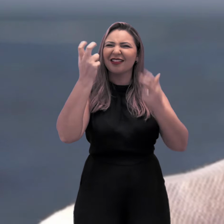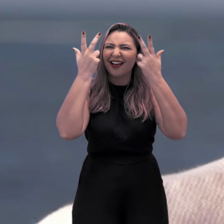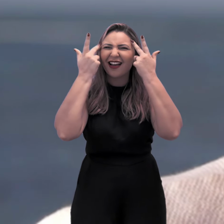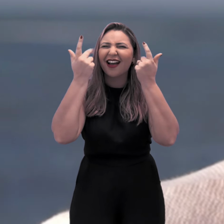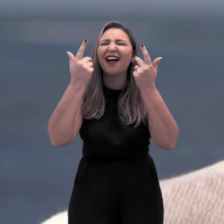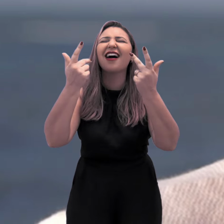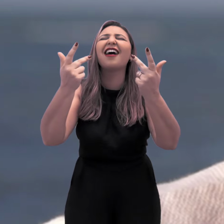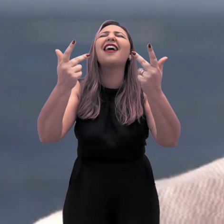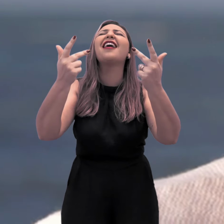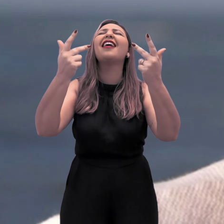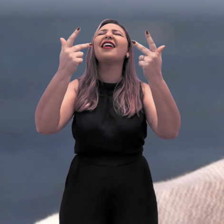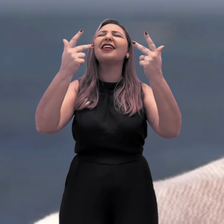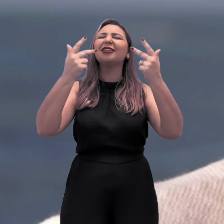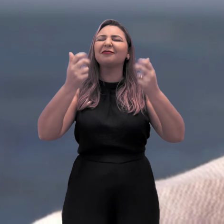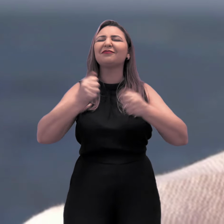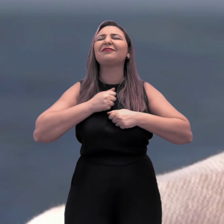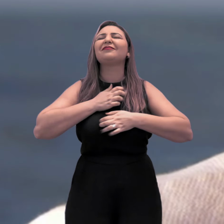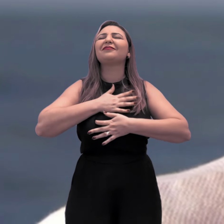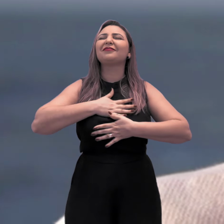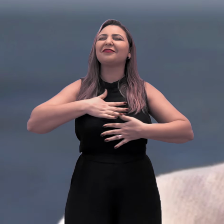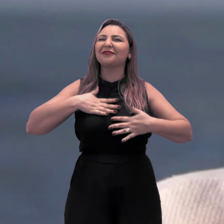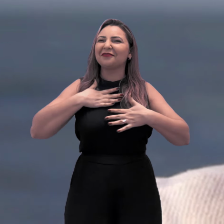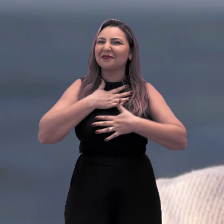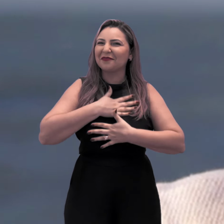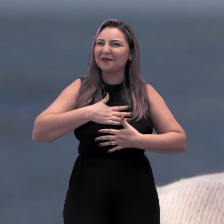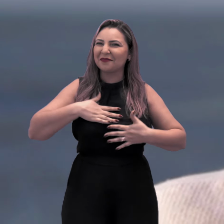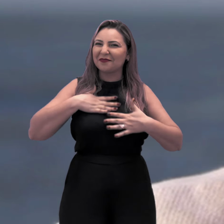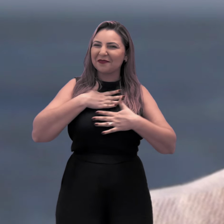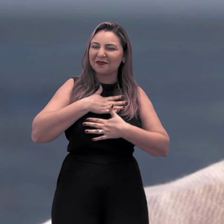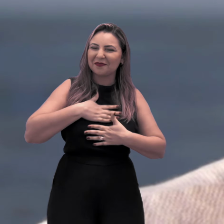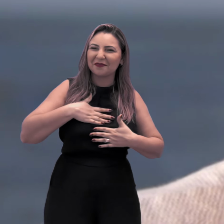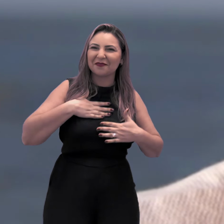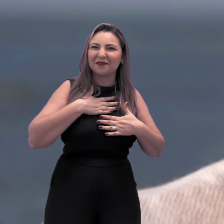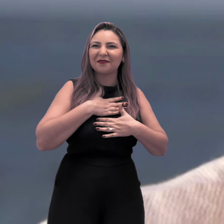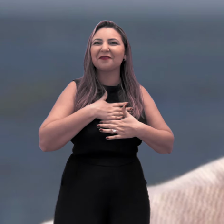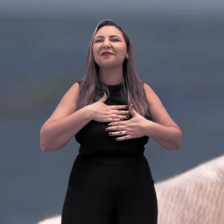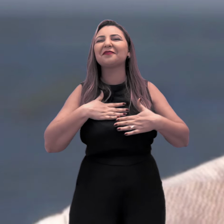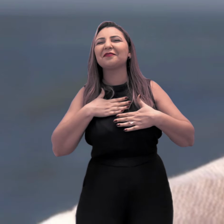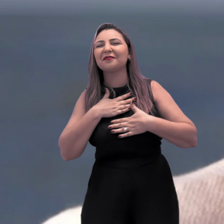do instinto e do prazer.